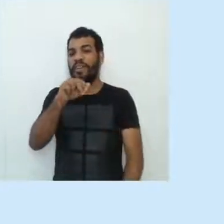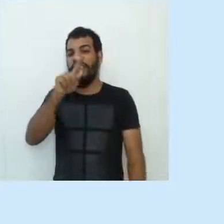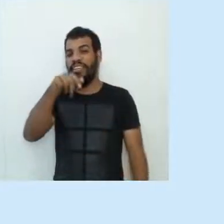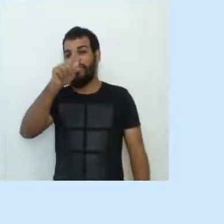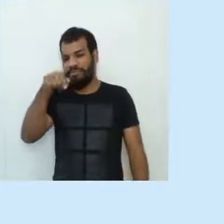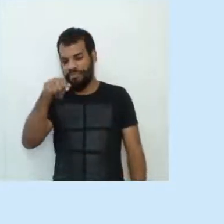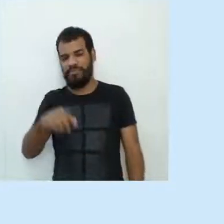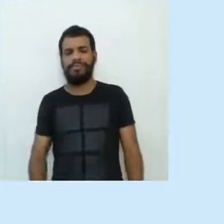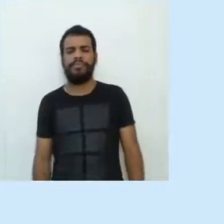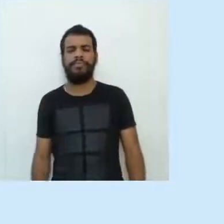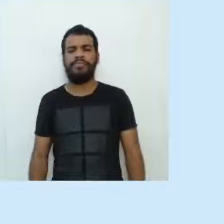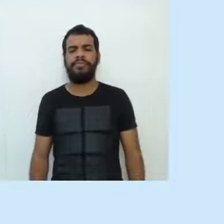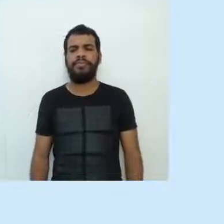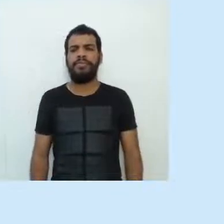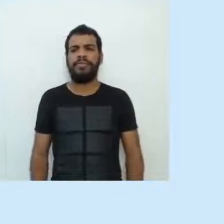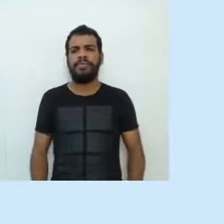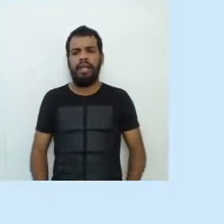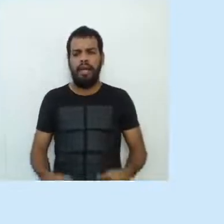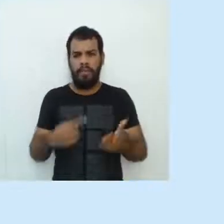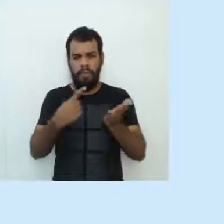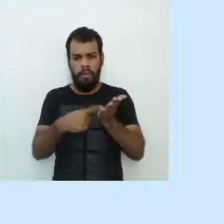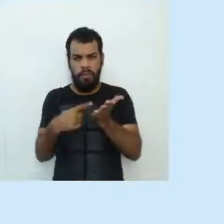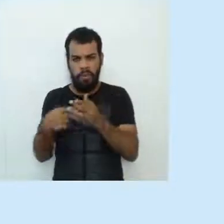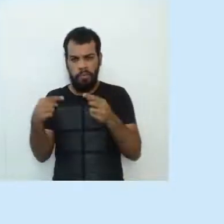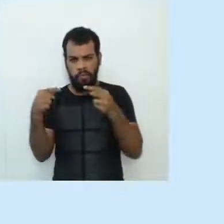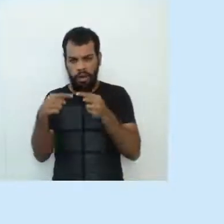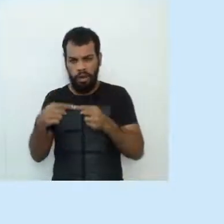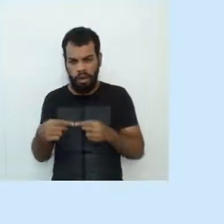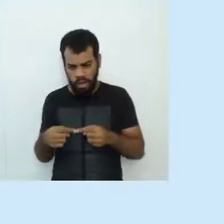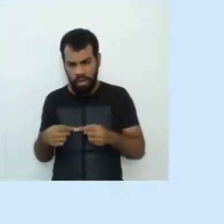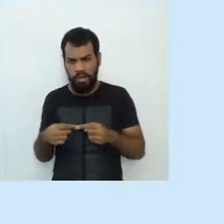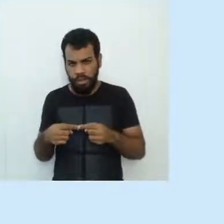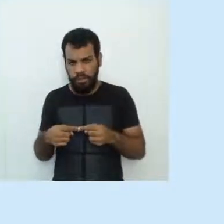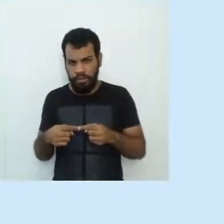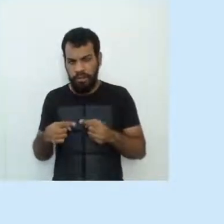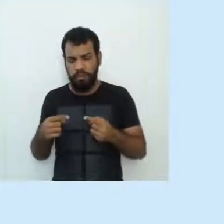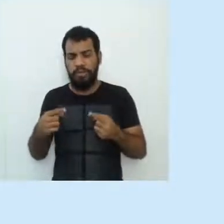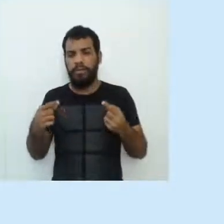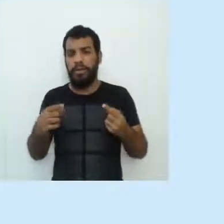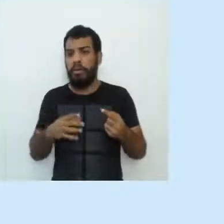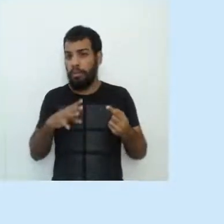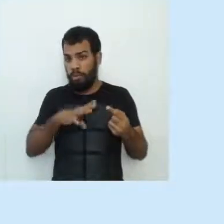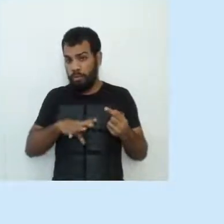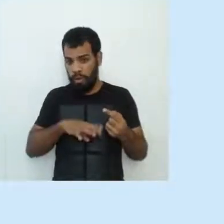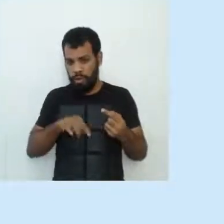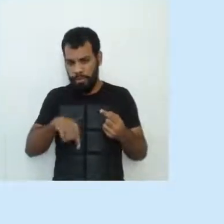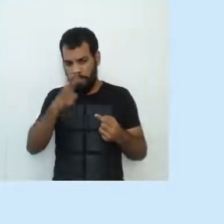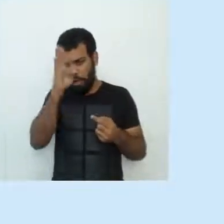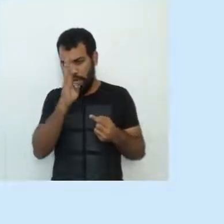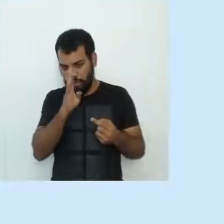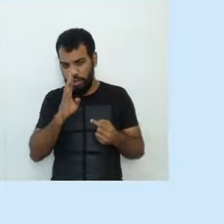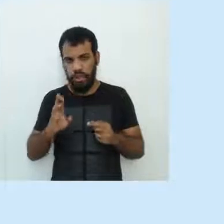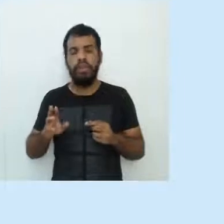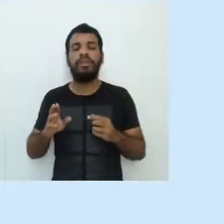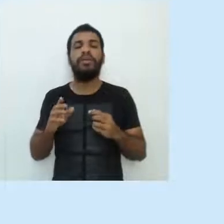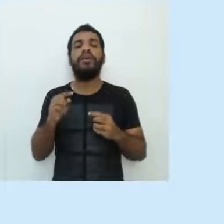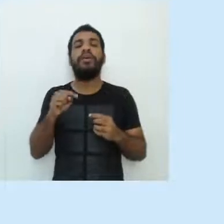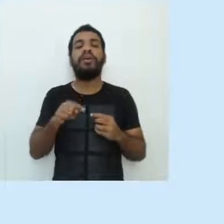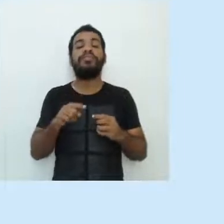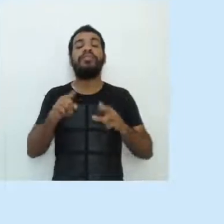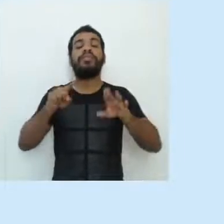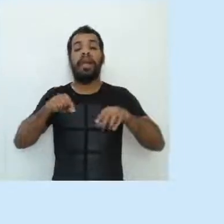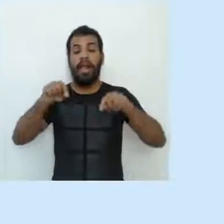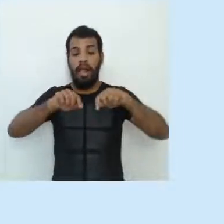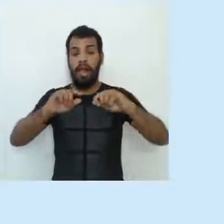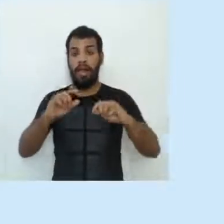a ortografia, a reforma ortográfica na nossa língua, o português aqui no Brasil, com o intuito de